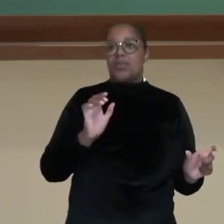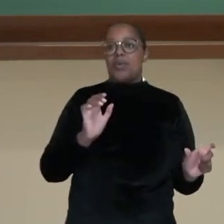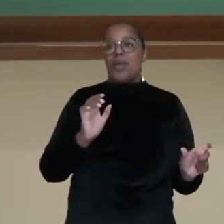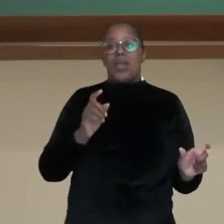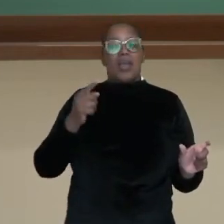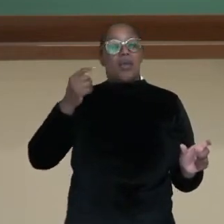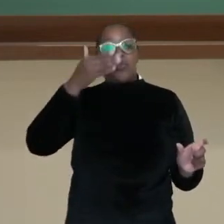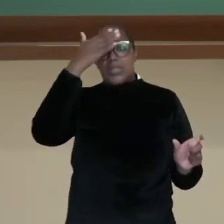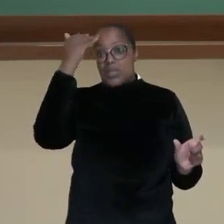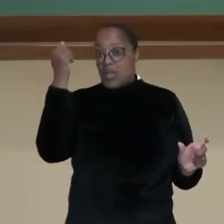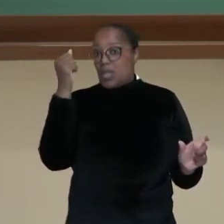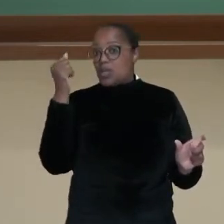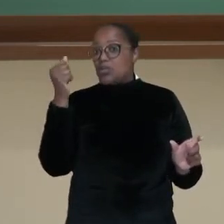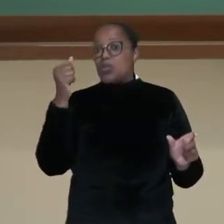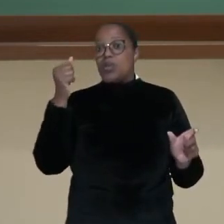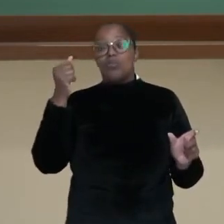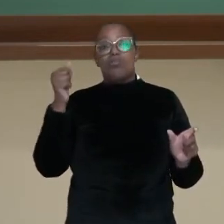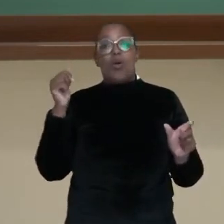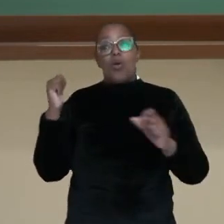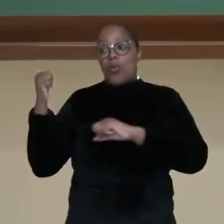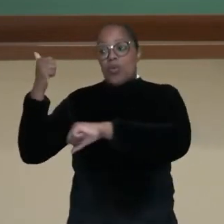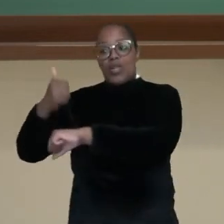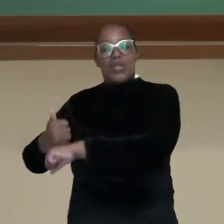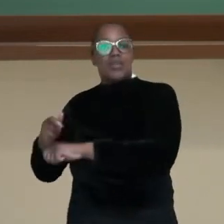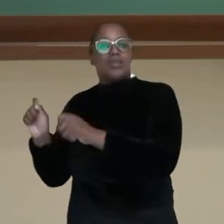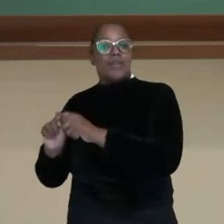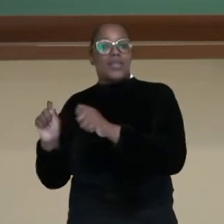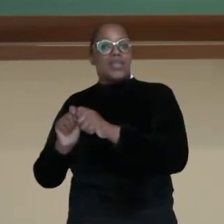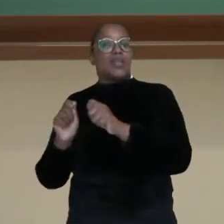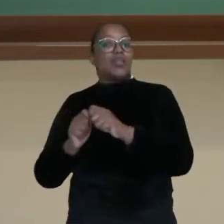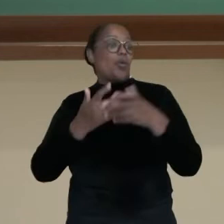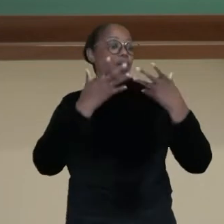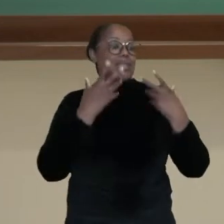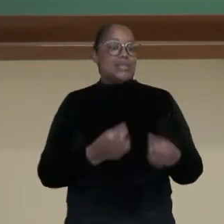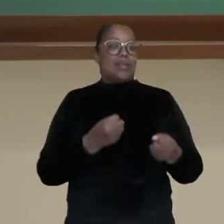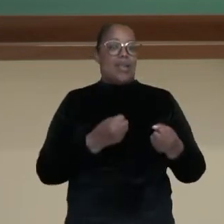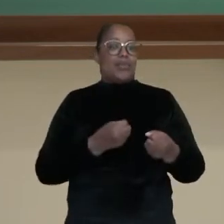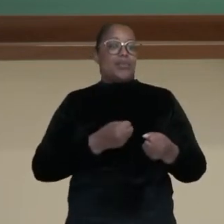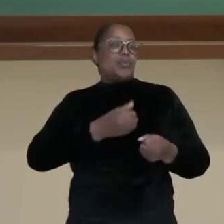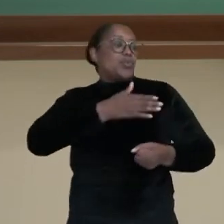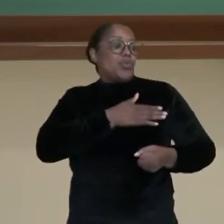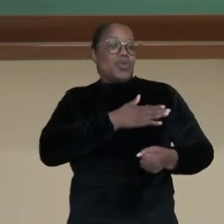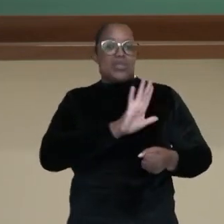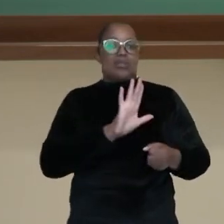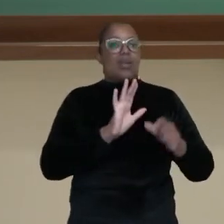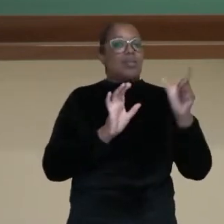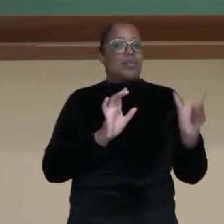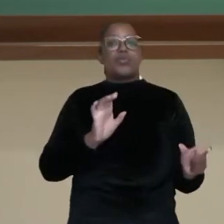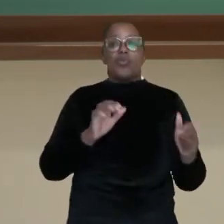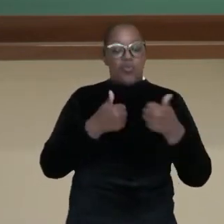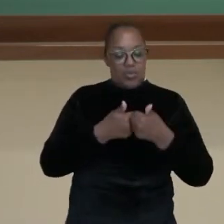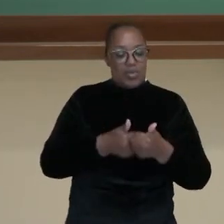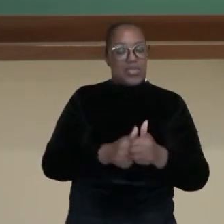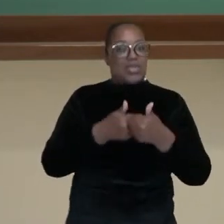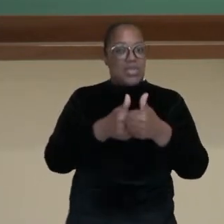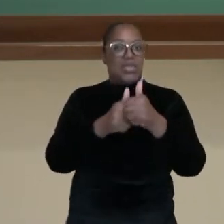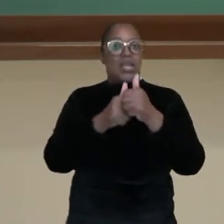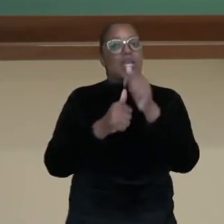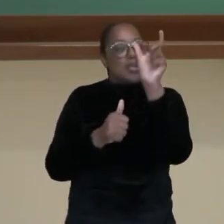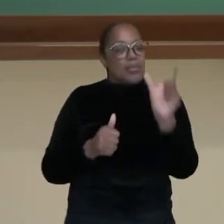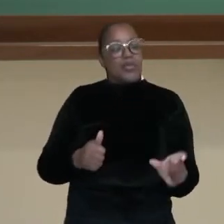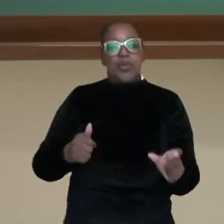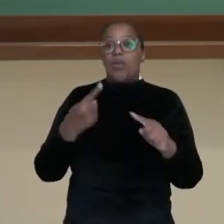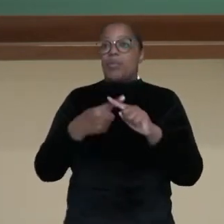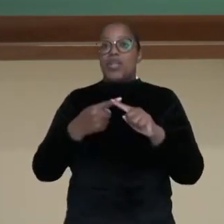líder está fazendo e eu me uno no ódio cego, né? Eu vou seguir essa pessoa porque eu odeio,